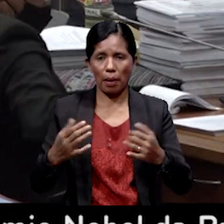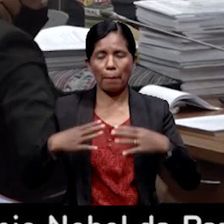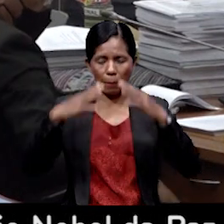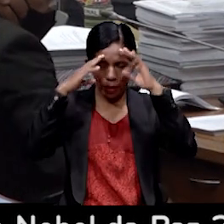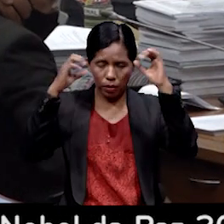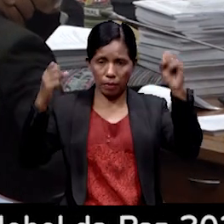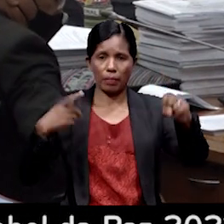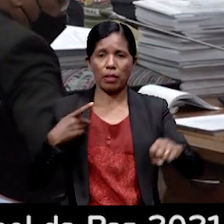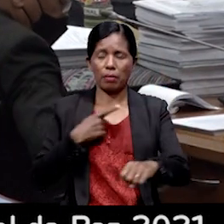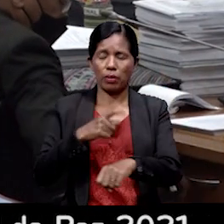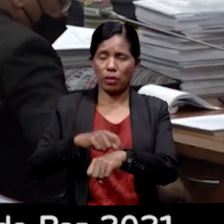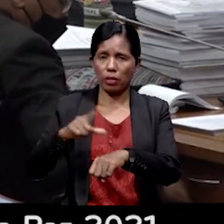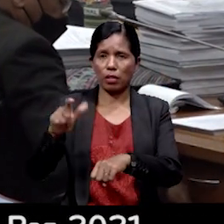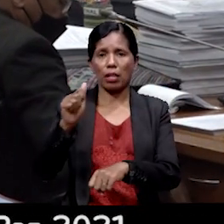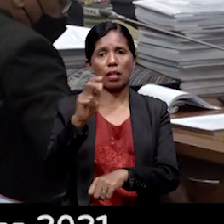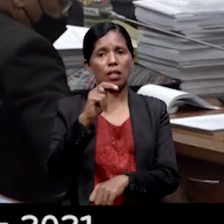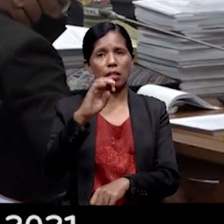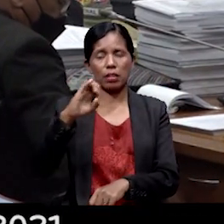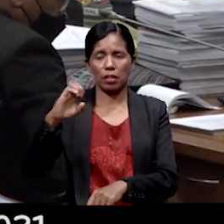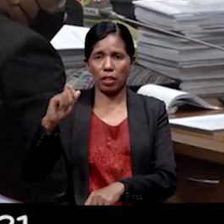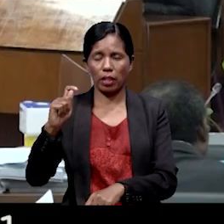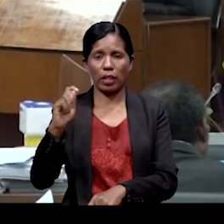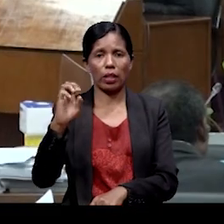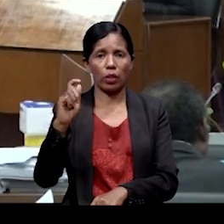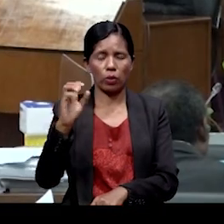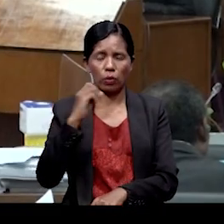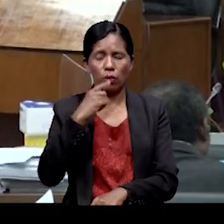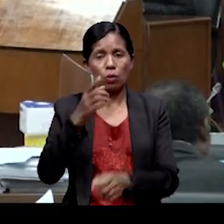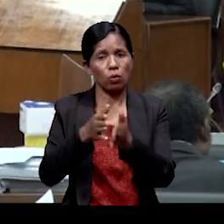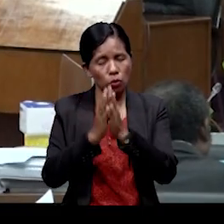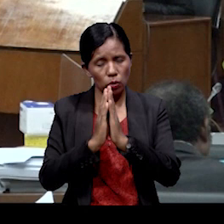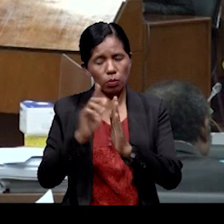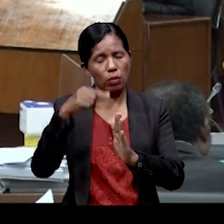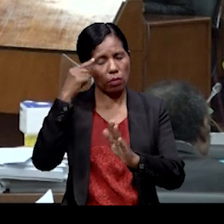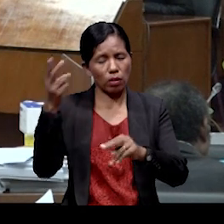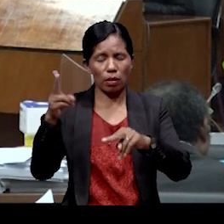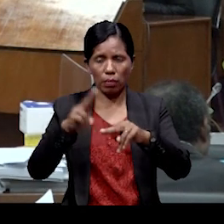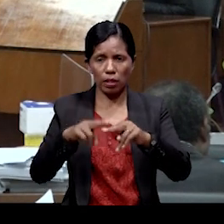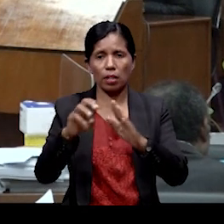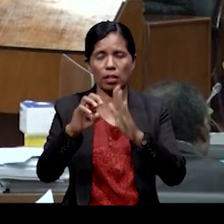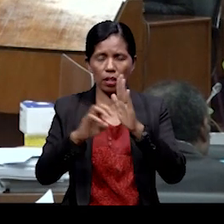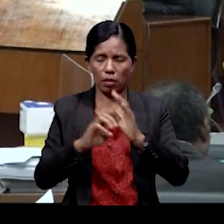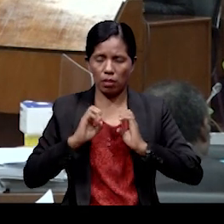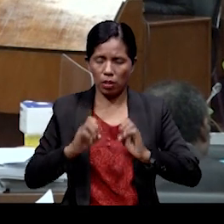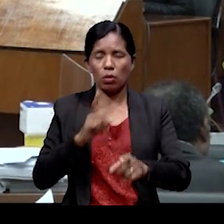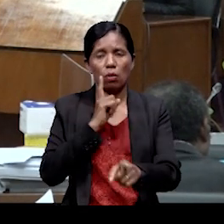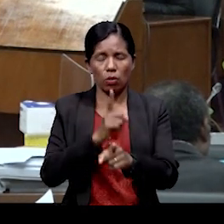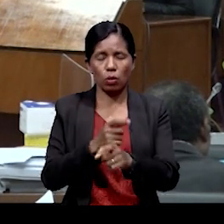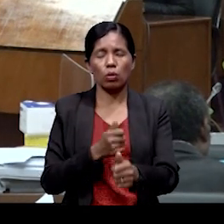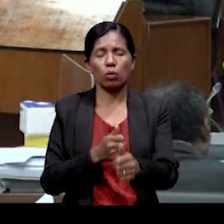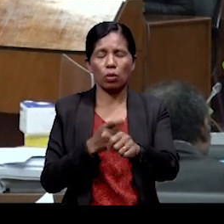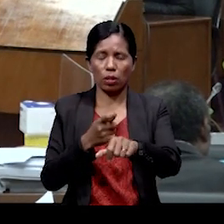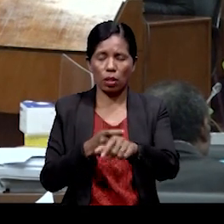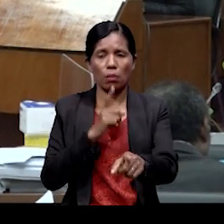Nacional Aniceto Guterres, russuba governo a tu implementa extensão estado de emergência em Hololos, tu ir situação real e